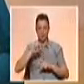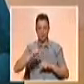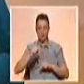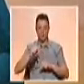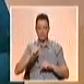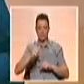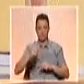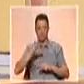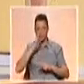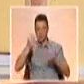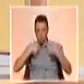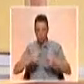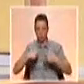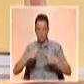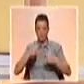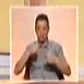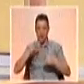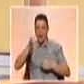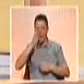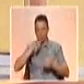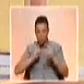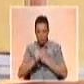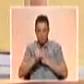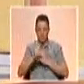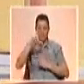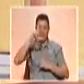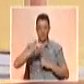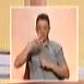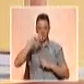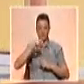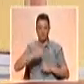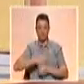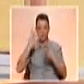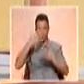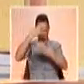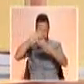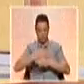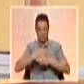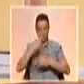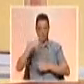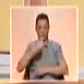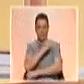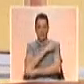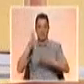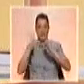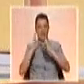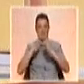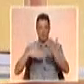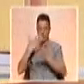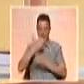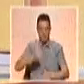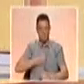que não sabe, que consome, portanto, a tal água escondida, também de muitos comportamentos que podemos ter em casa para